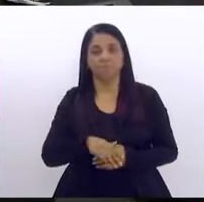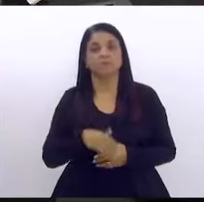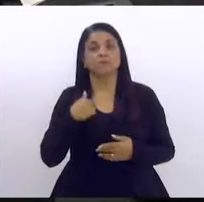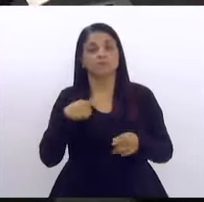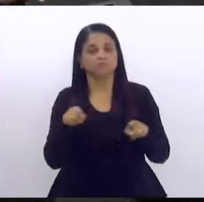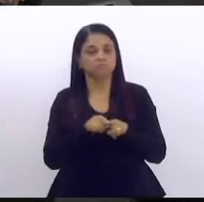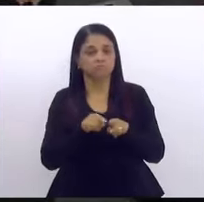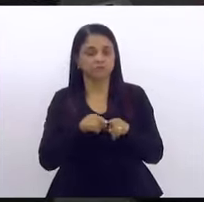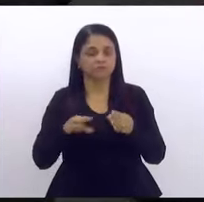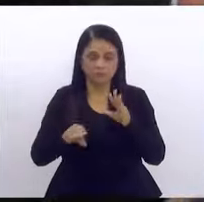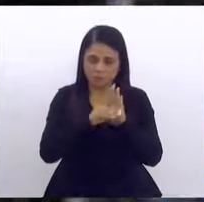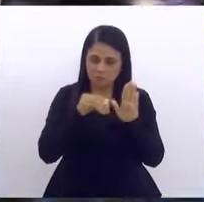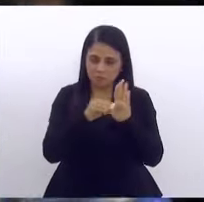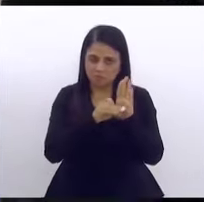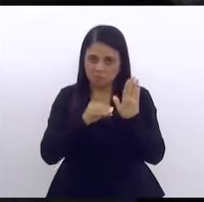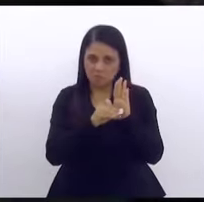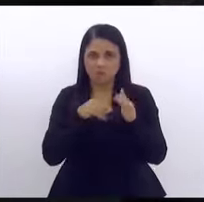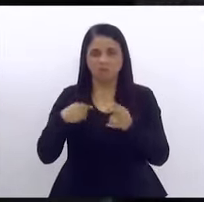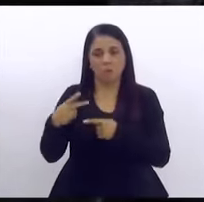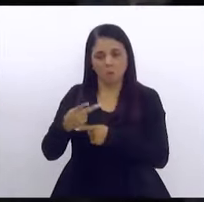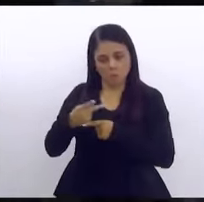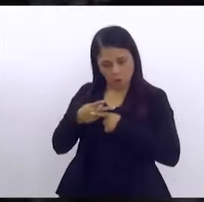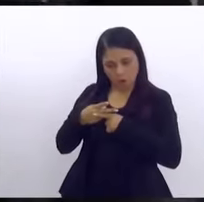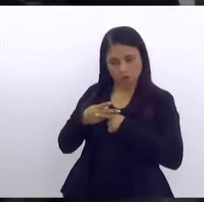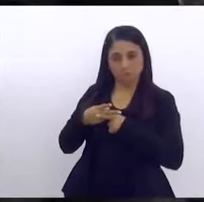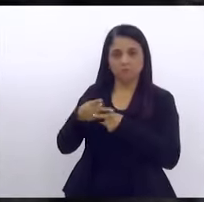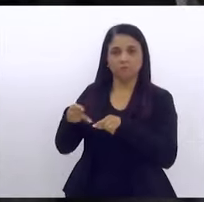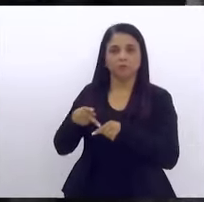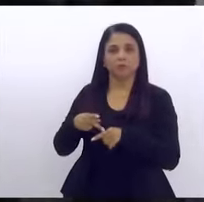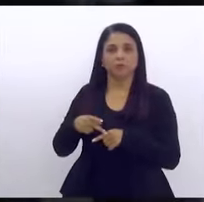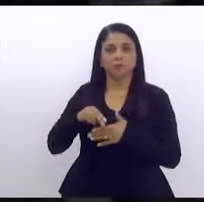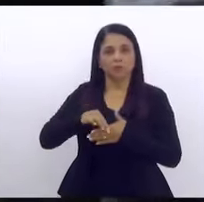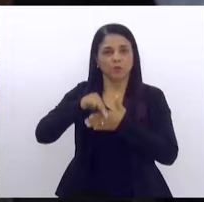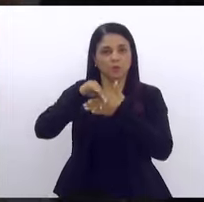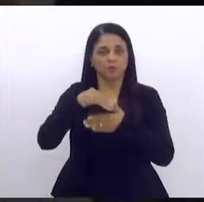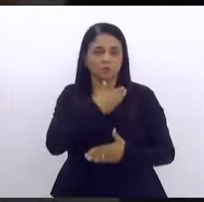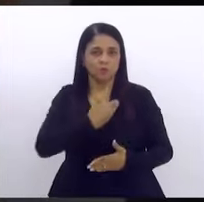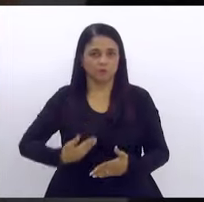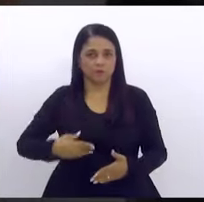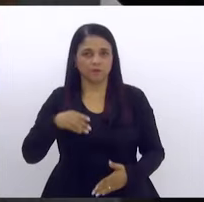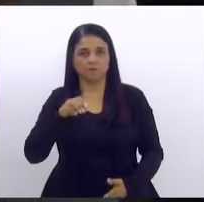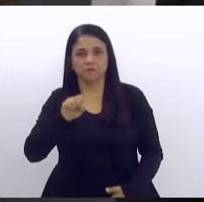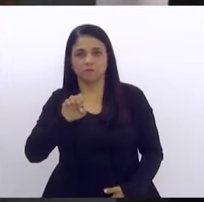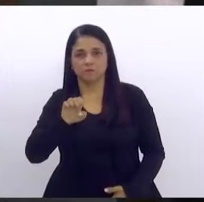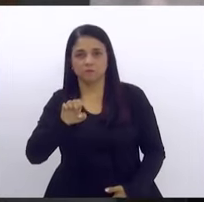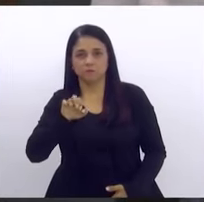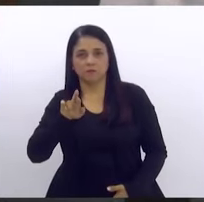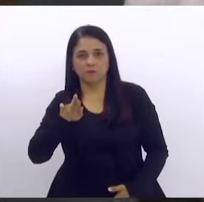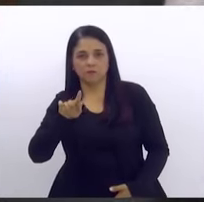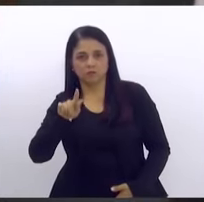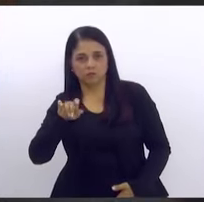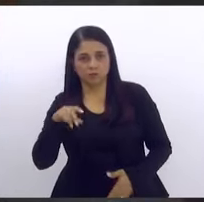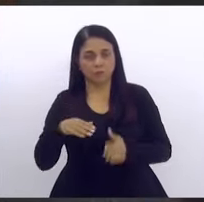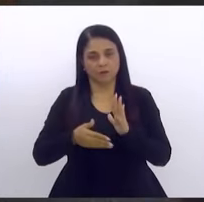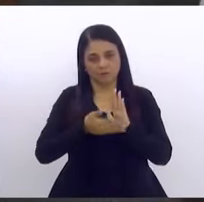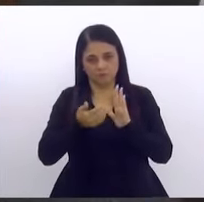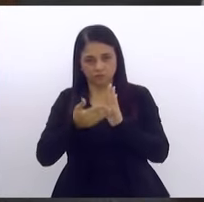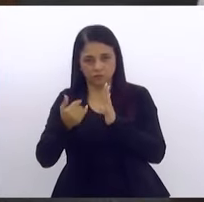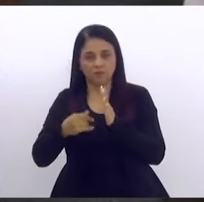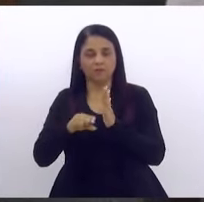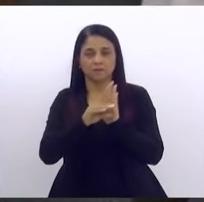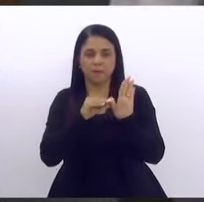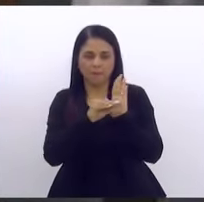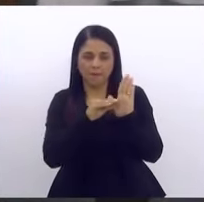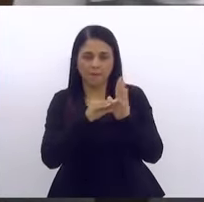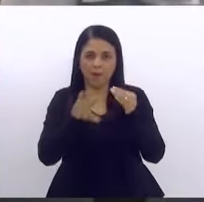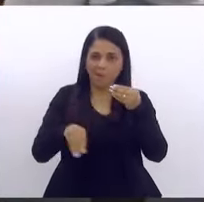também fizemos emendas, fui procurado também pelo líder do governo, deputado Serginho, para que as emendas fossem acopladas